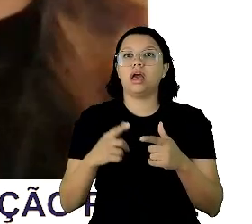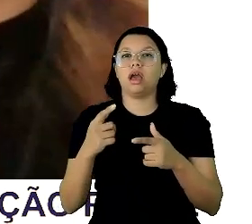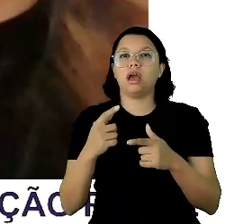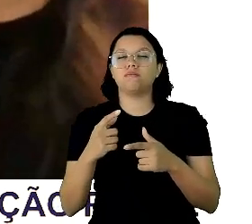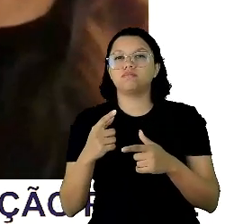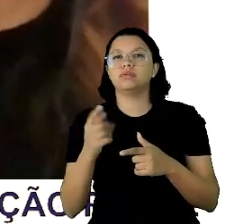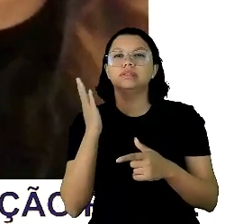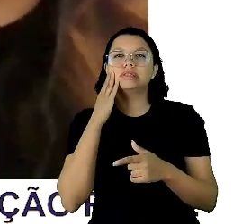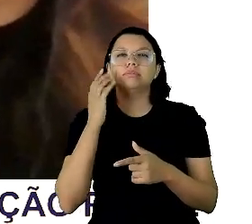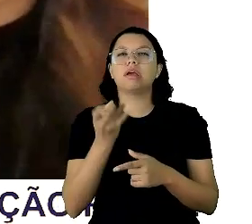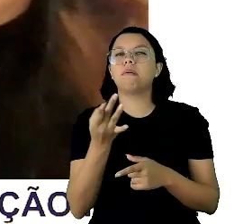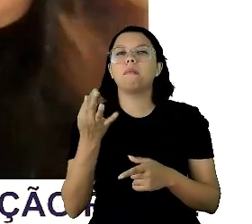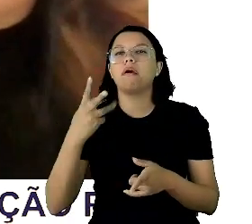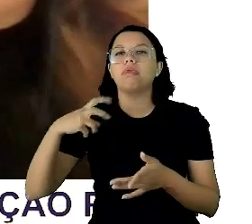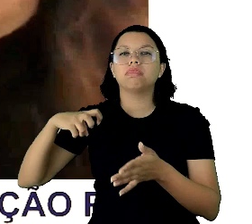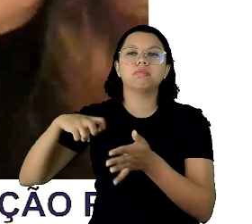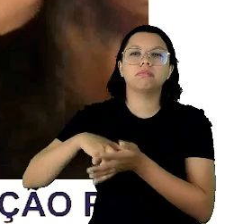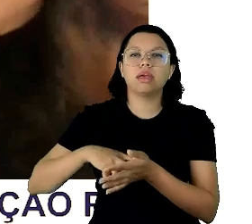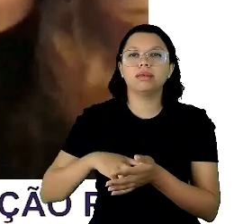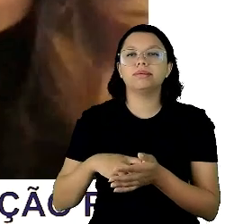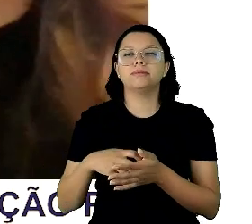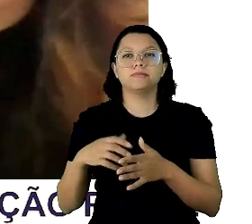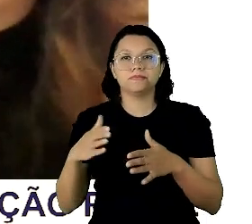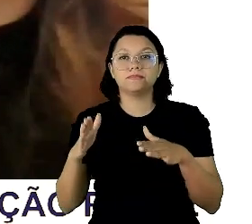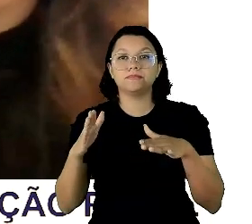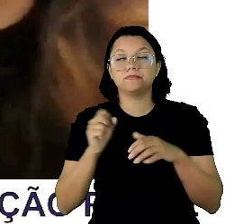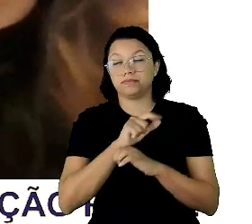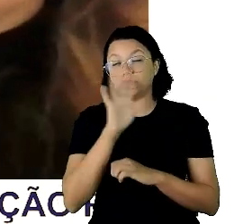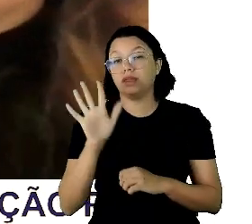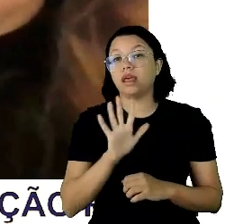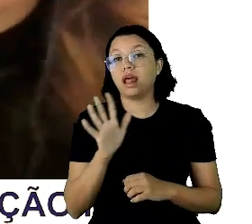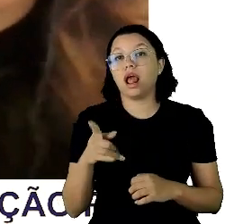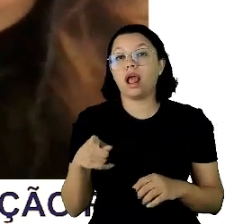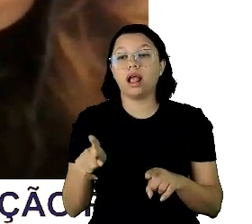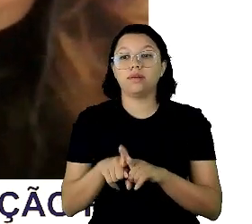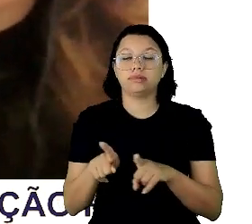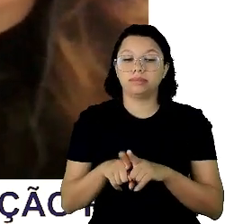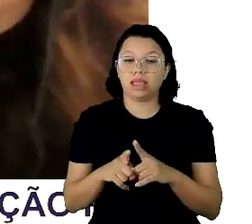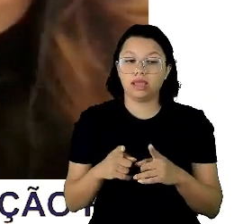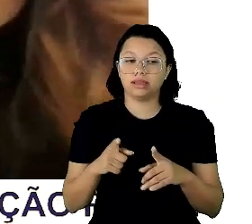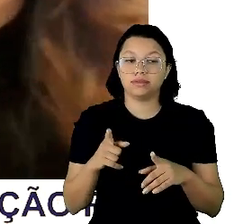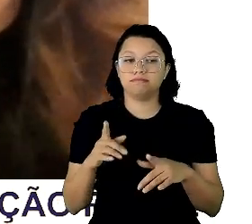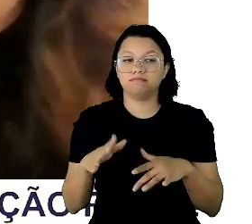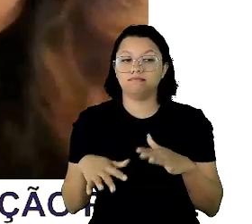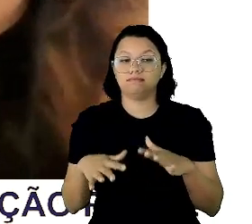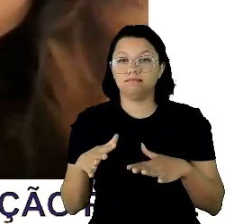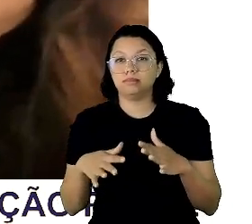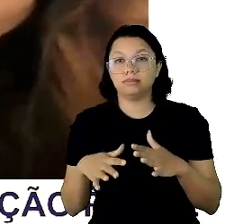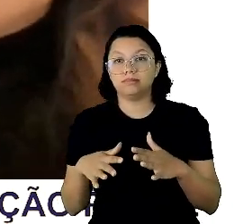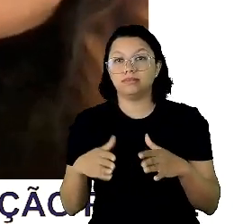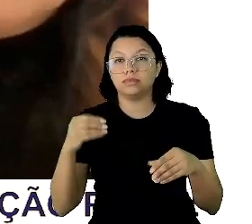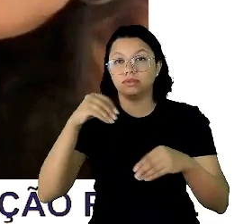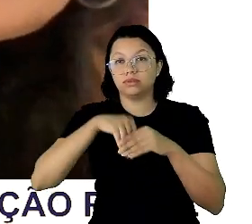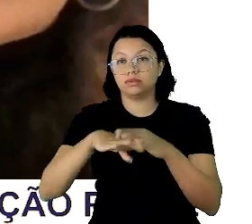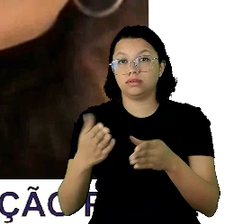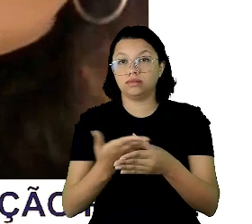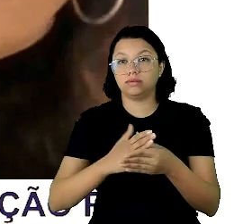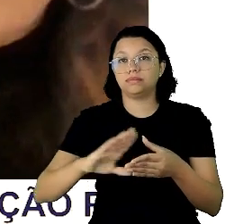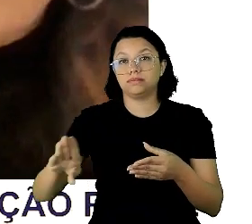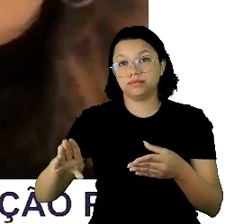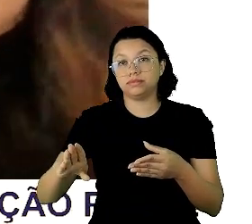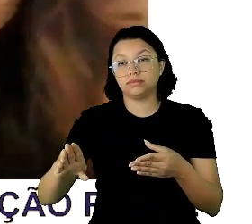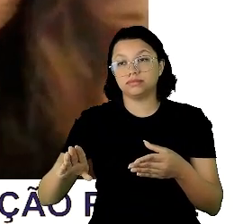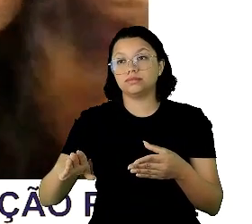talvez, alguma outra consequência. Lógico que também, num processo,